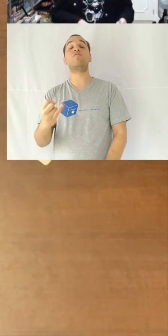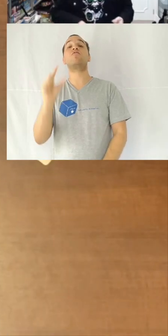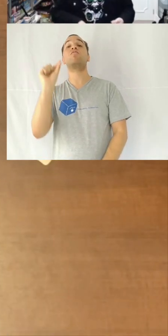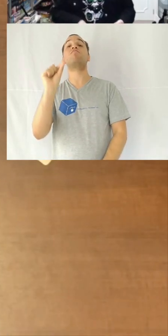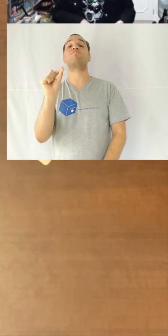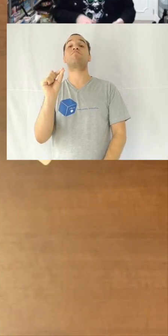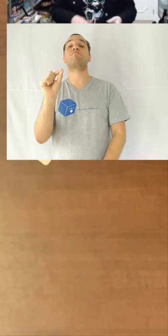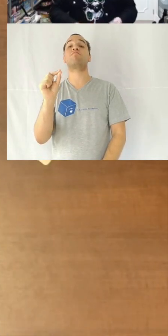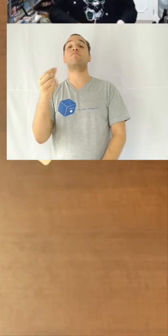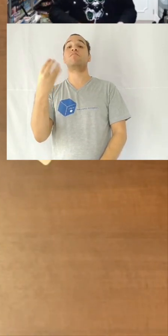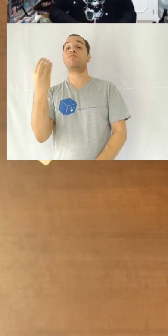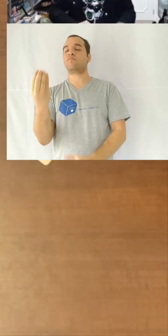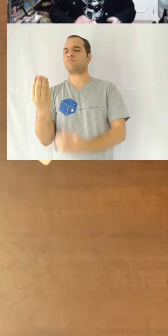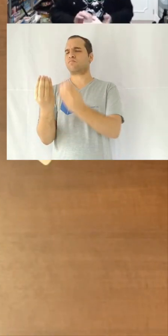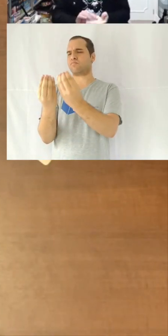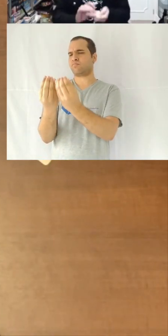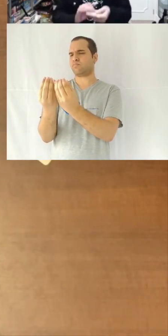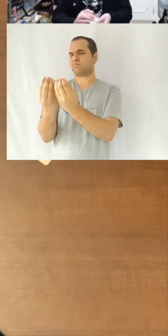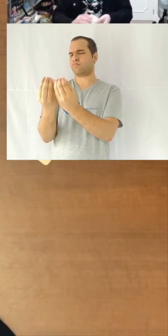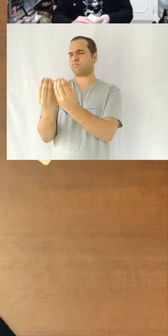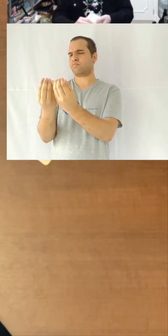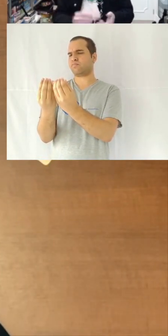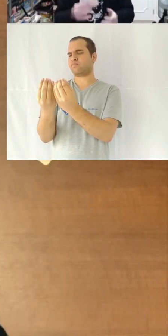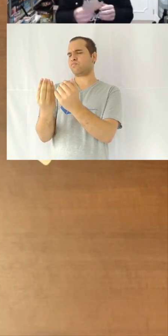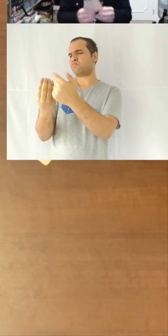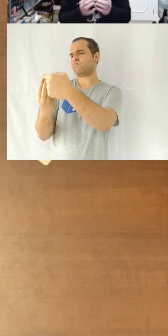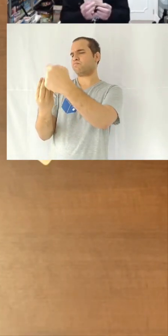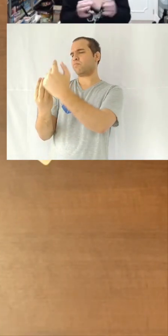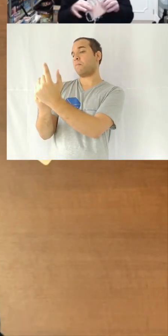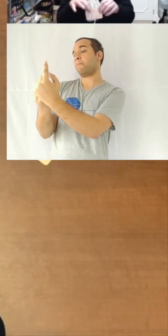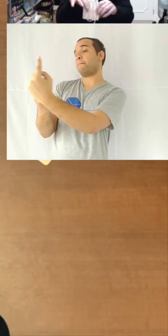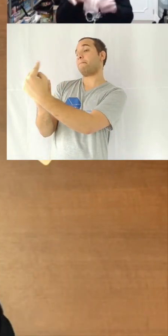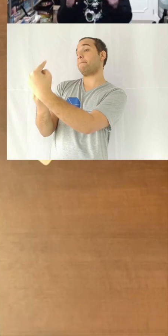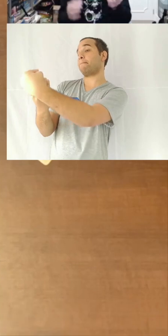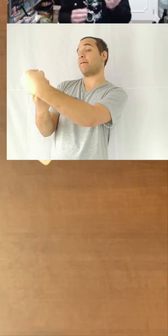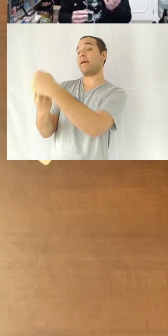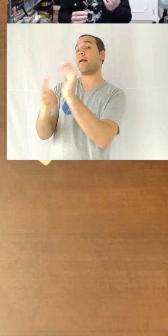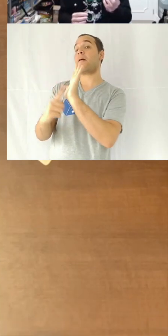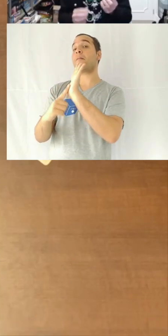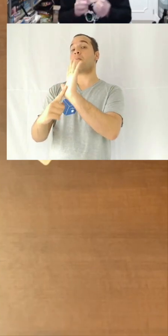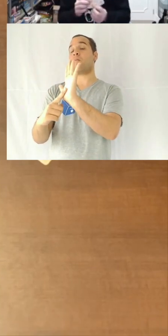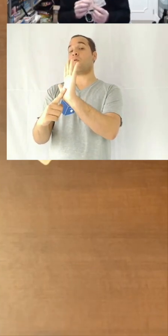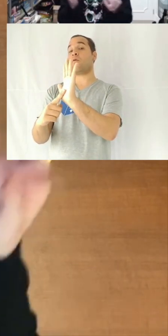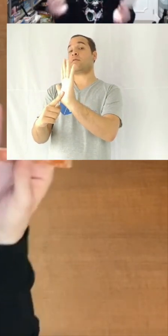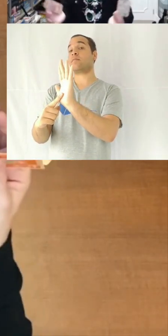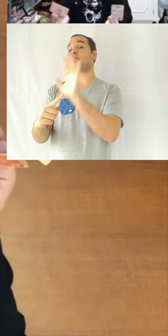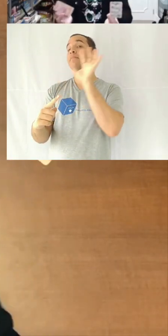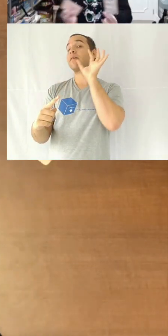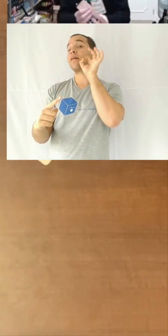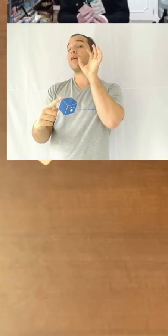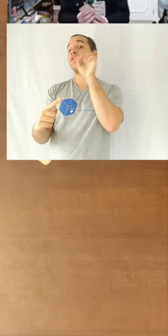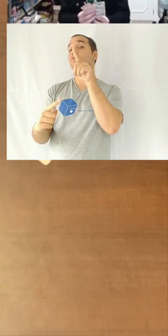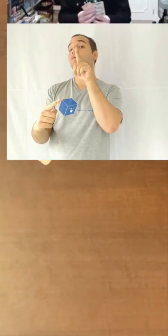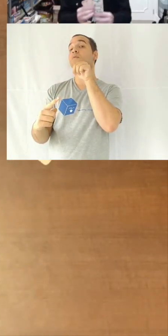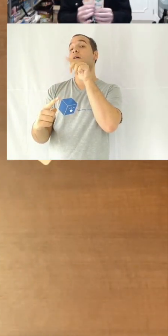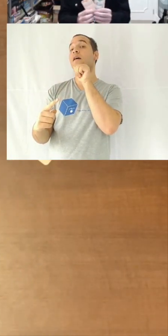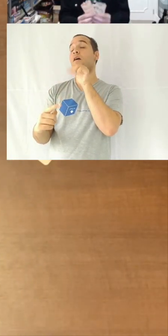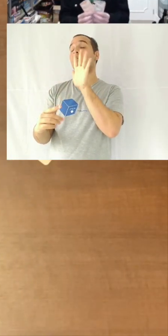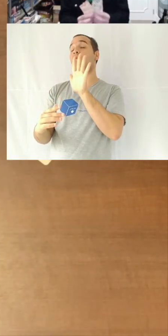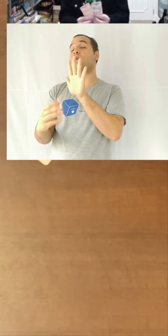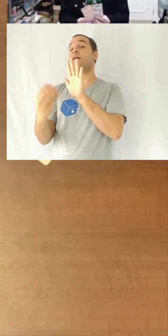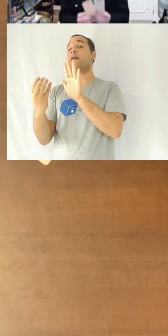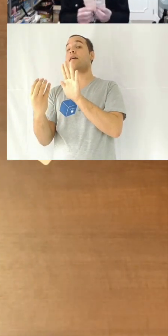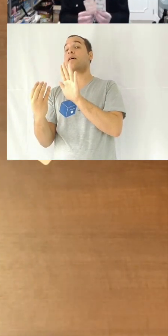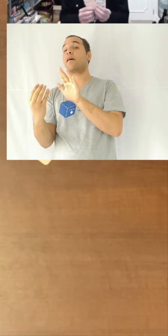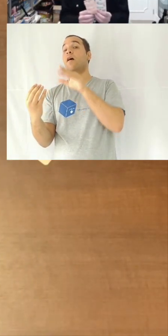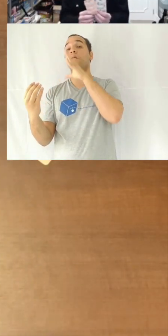inclusive é importante, os jogadores têm que segurar as cartas, eles vão poder olhar quais cartas eles têm, tá? Mas não vou mostrar para os oponentes. Só que